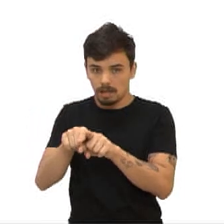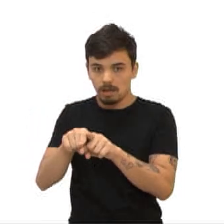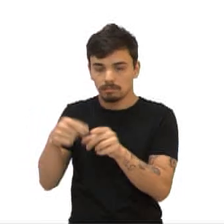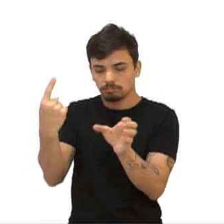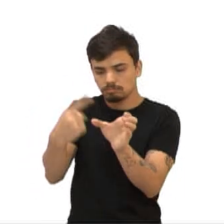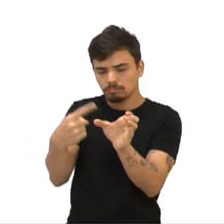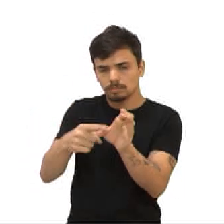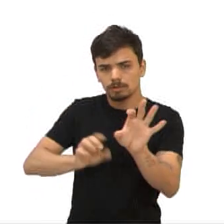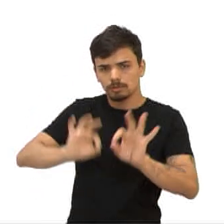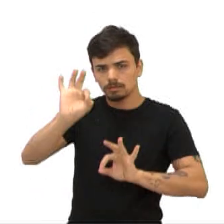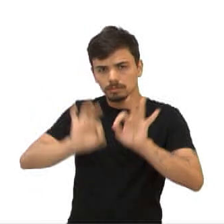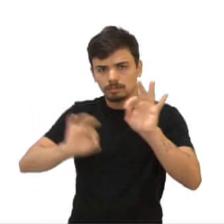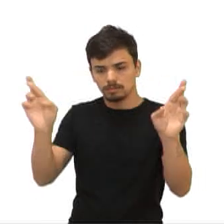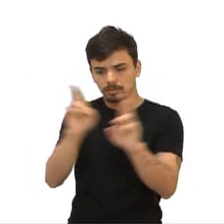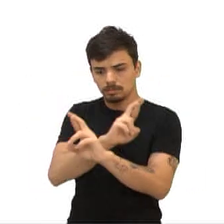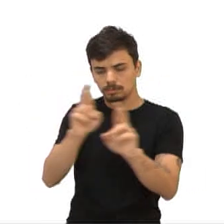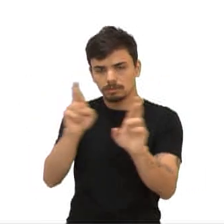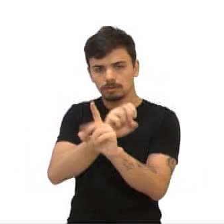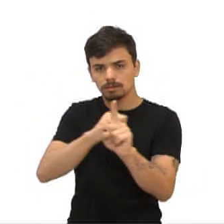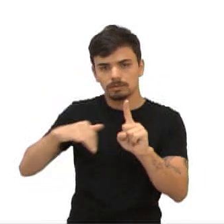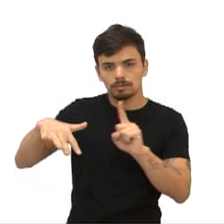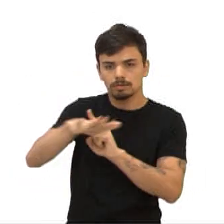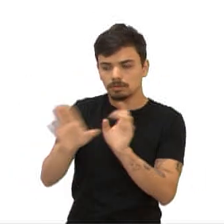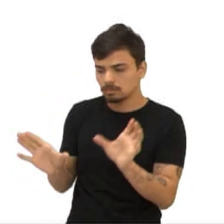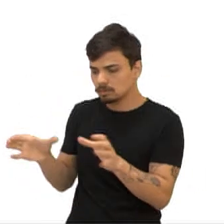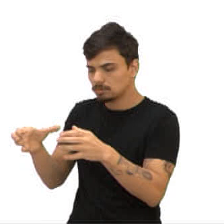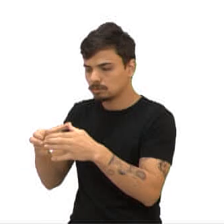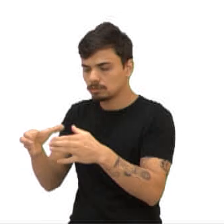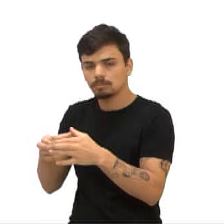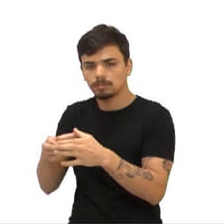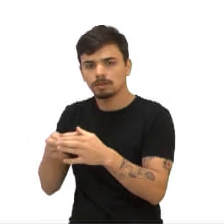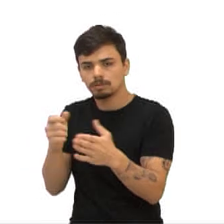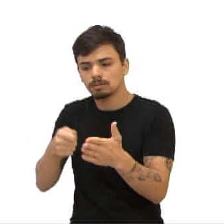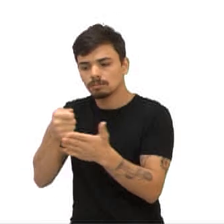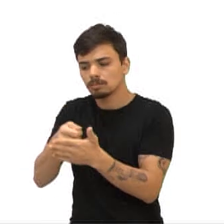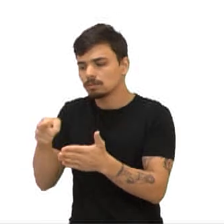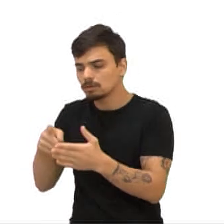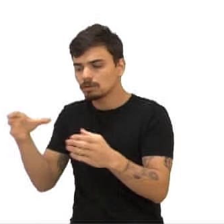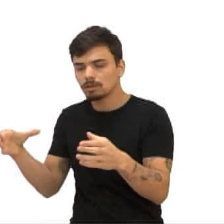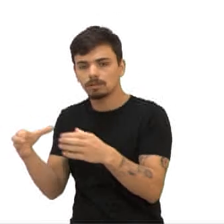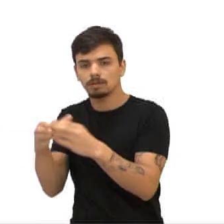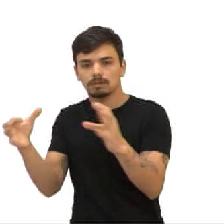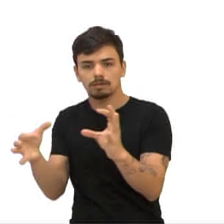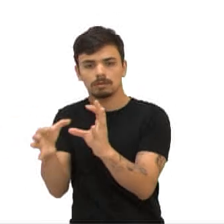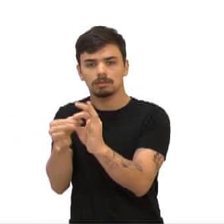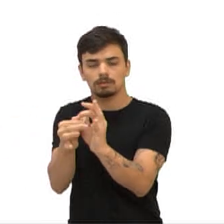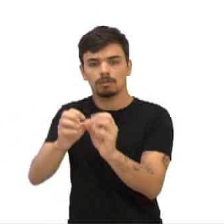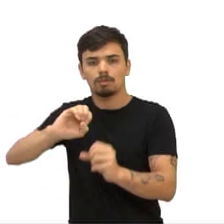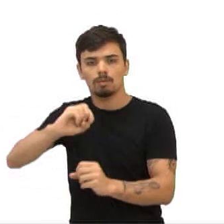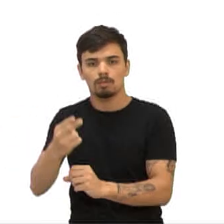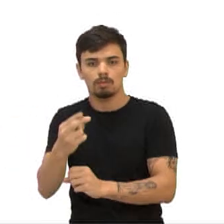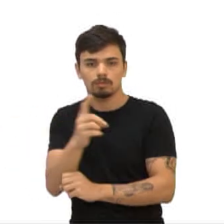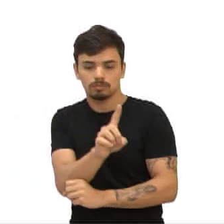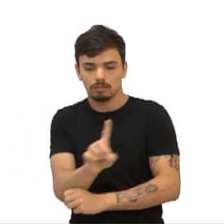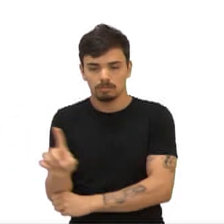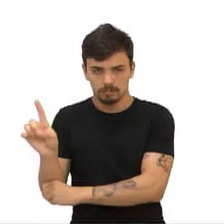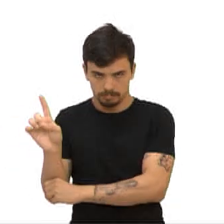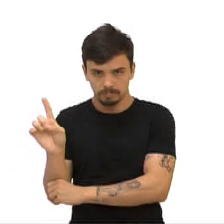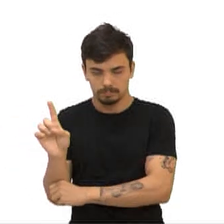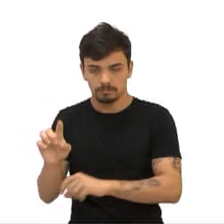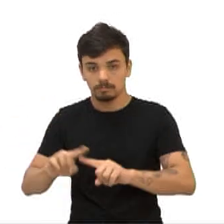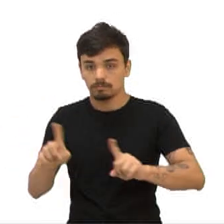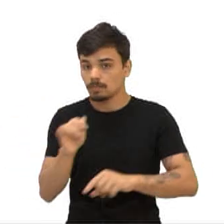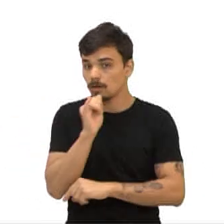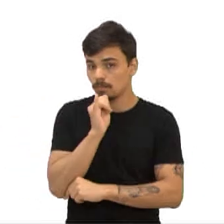organiza as relações sociais na coletividade, definindo quem faz parte daquela nação ou o indivíduo como uma parte.